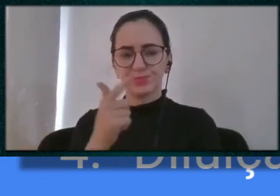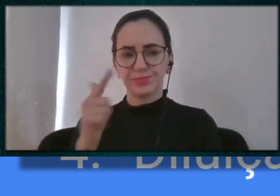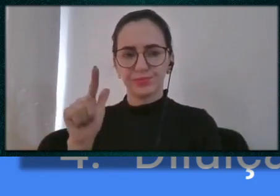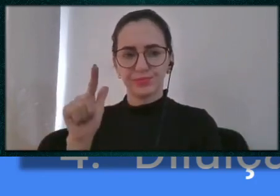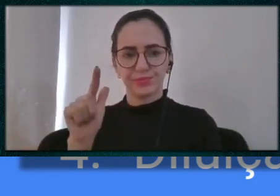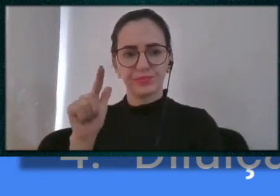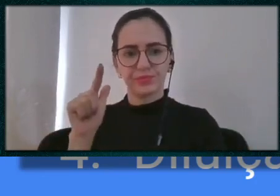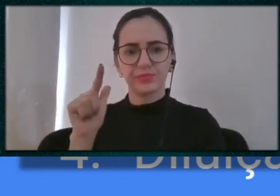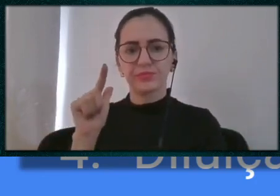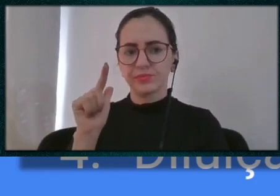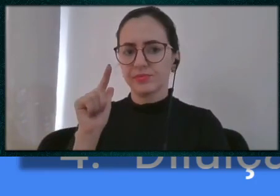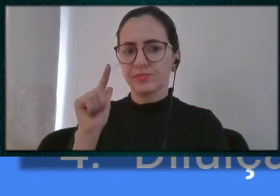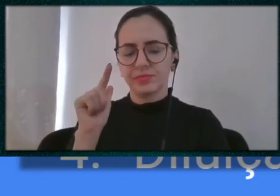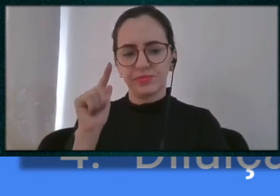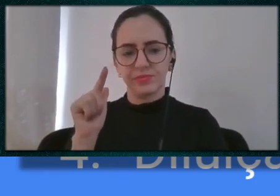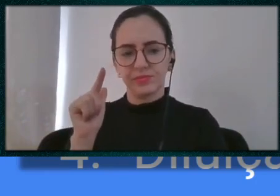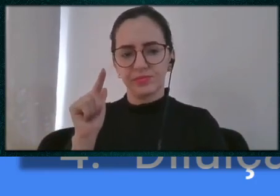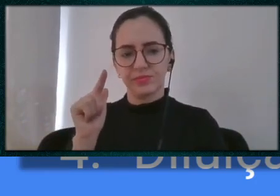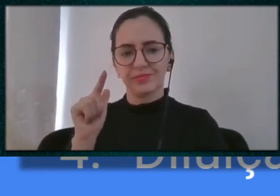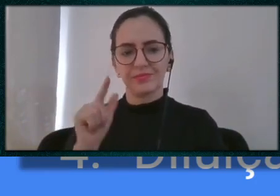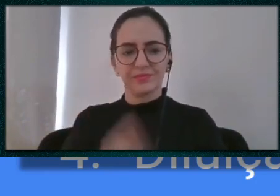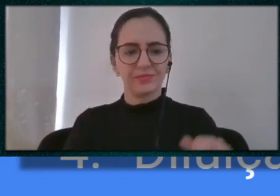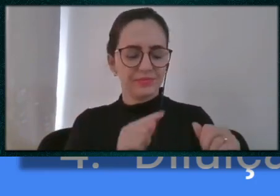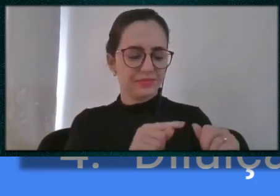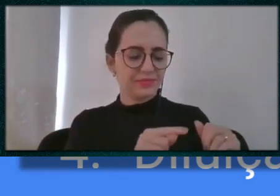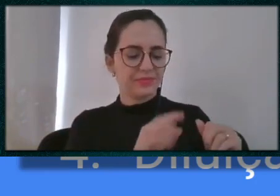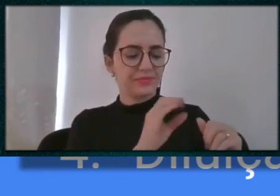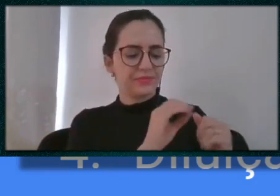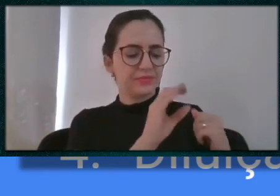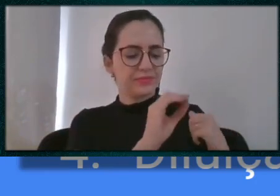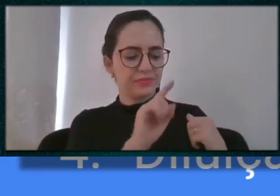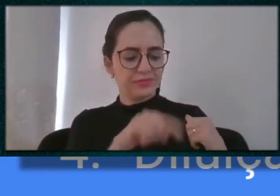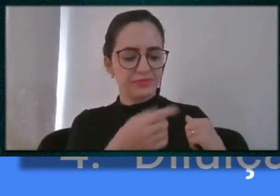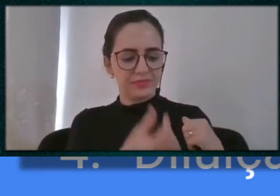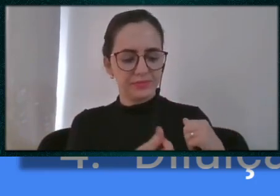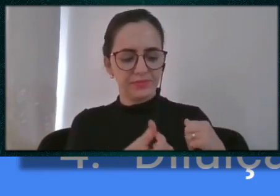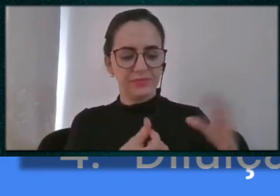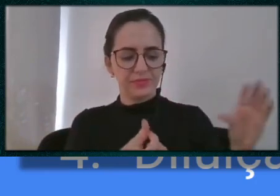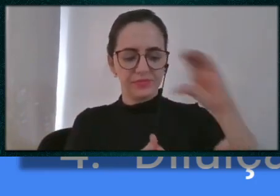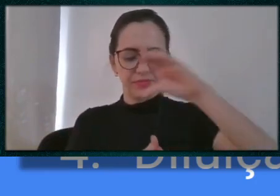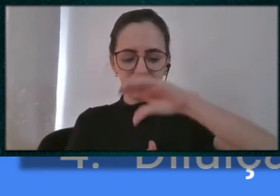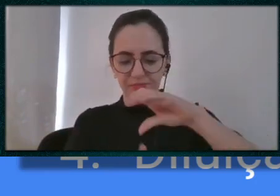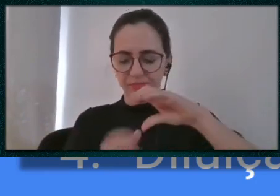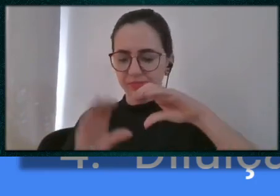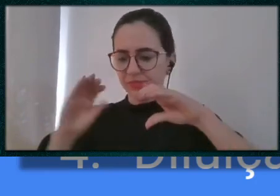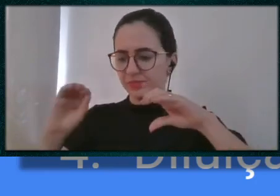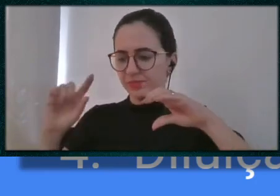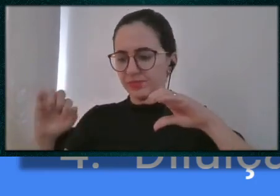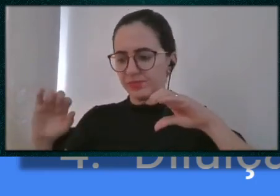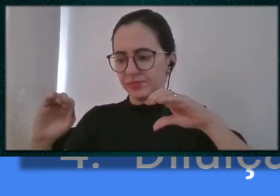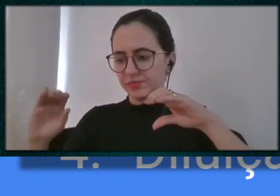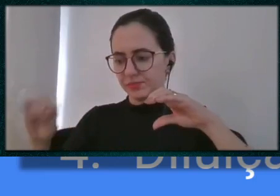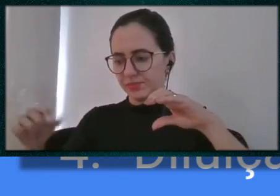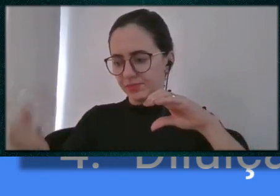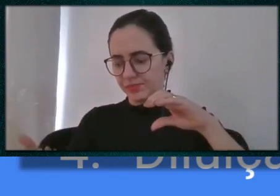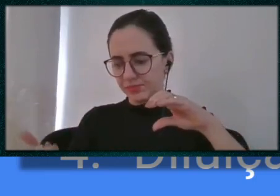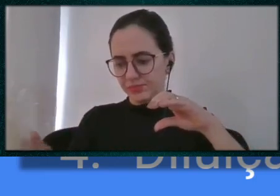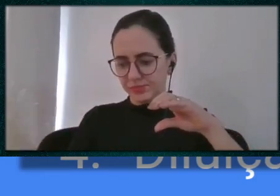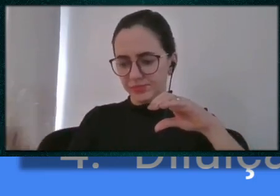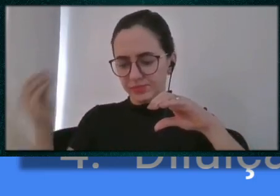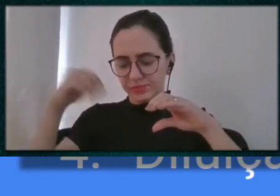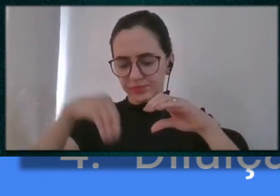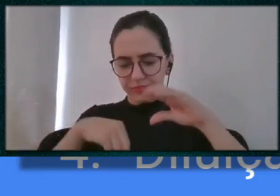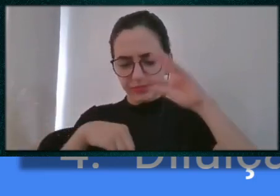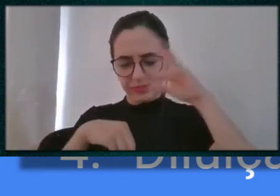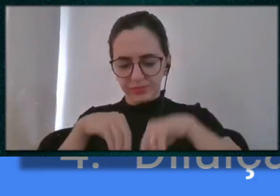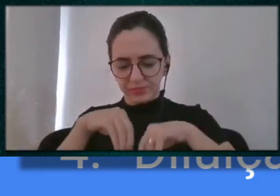mols do ácido e da base, sendo que eu tinha essa quantidade antes, o que vai acontecer? Eu vou diminuir um do outro. Então,